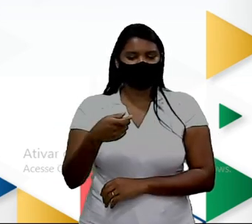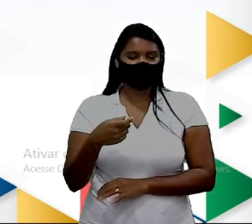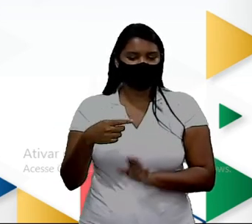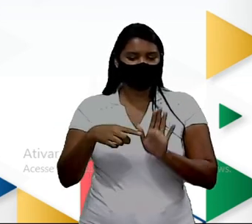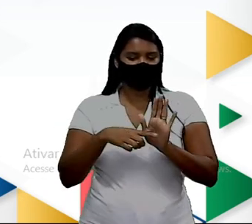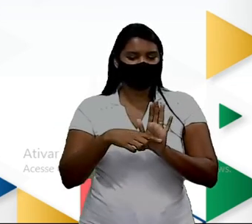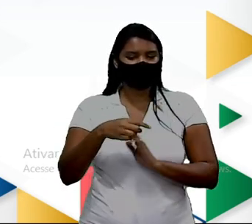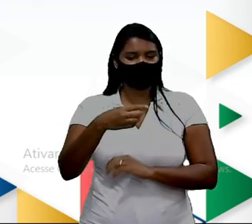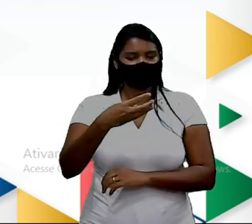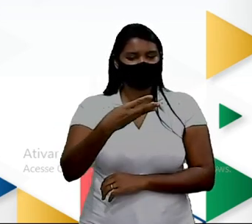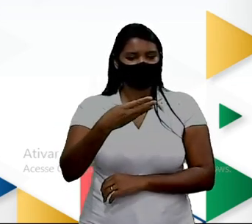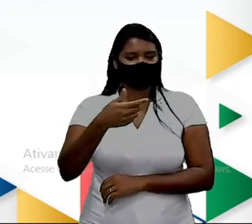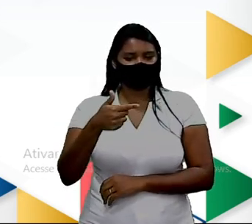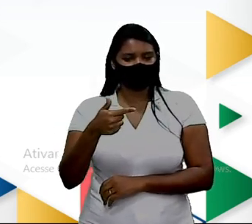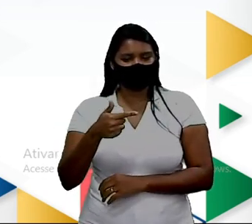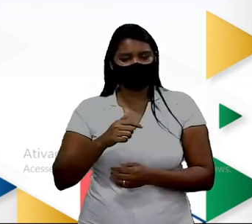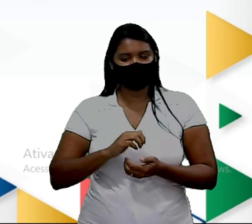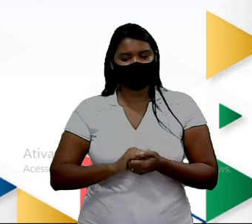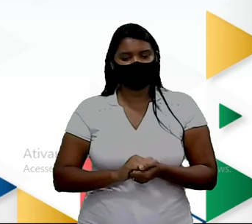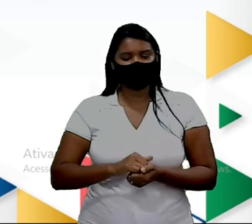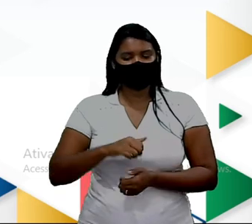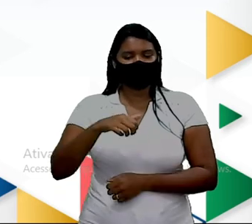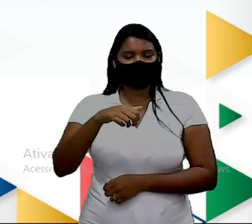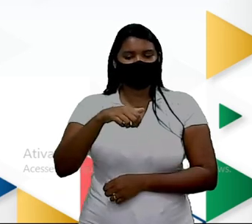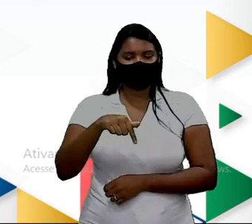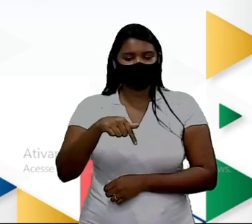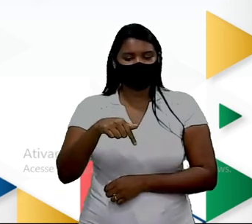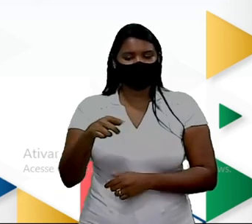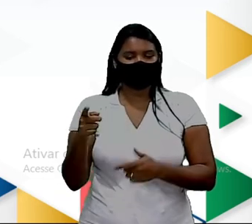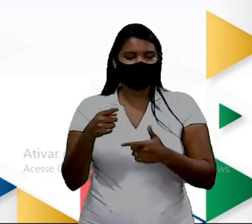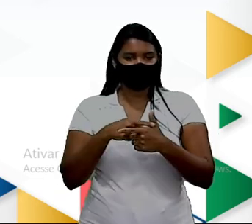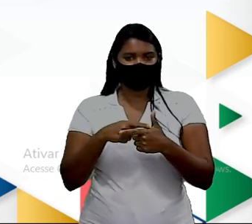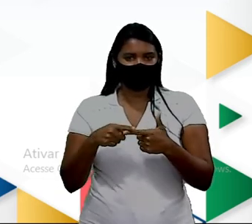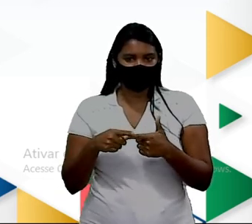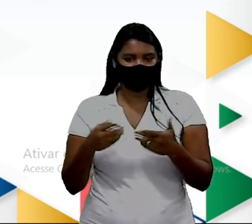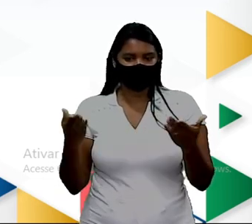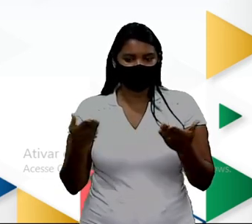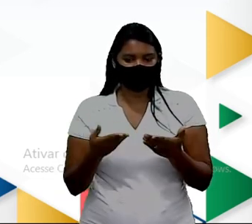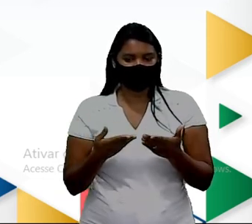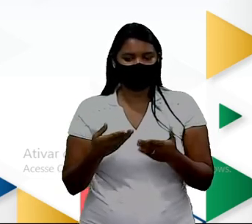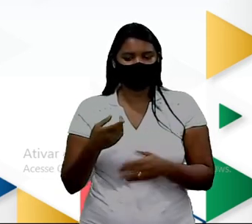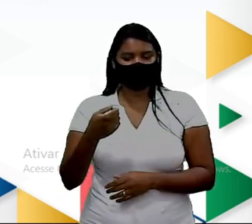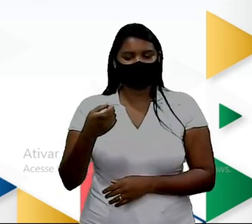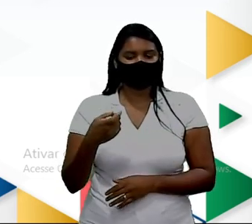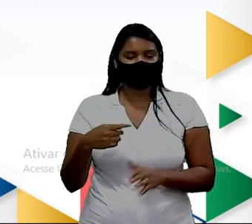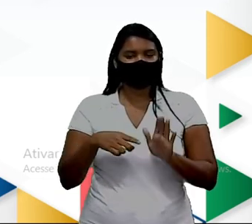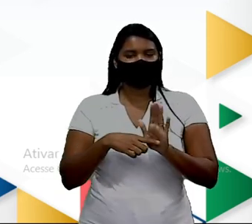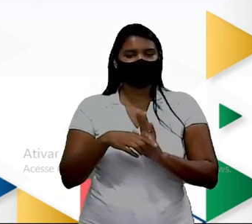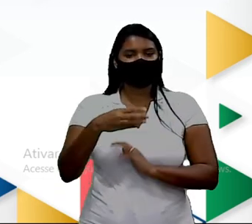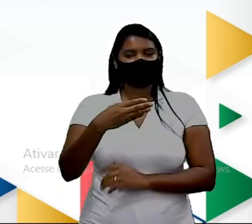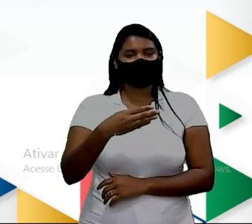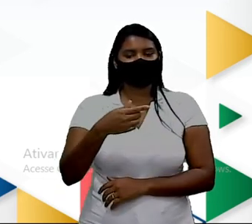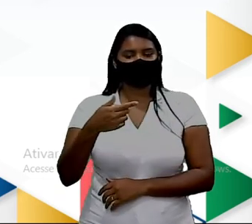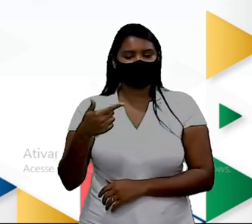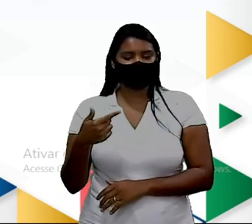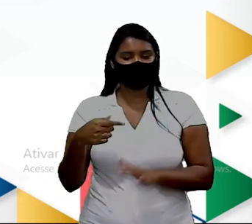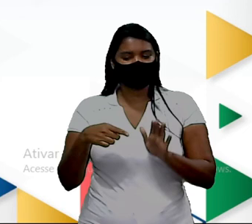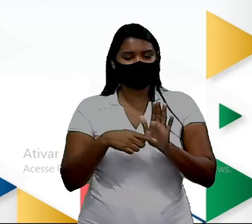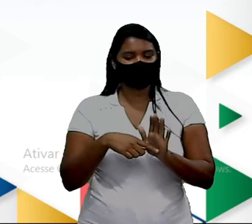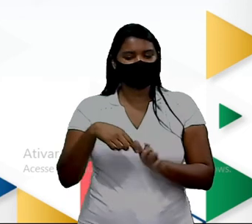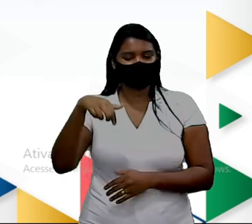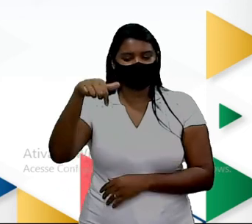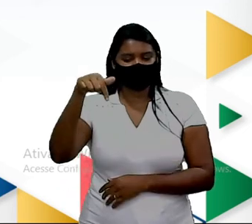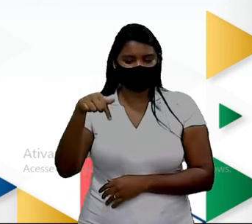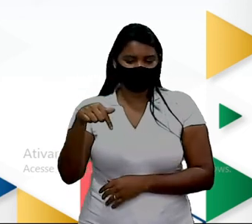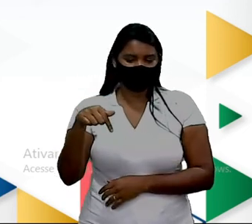42. Aí esse 7 que está multiplicando vai passar dividindo. X vai ficar menos 42 dividido por 7, que aí você já